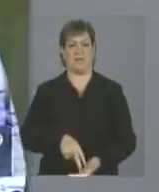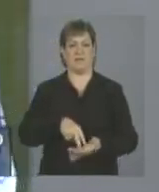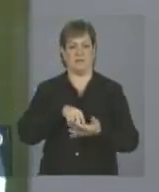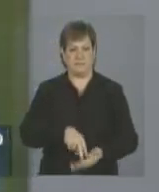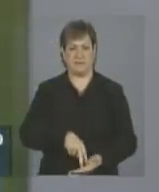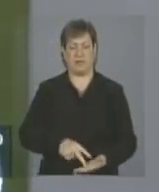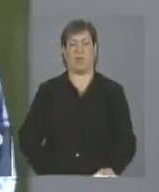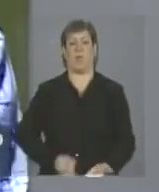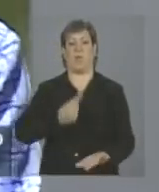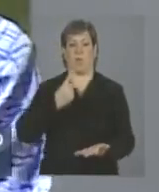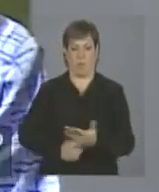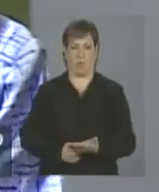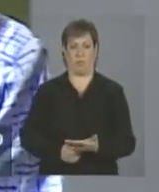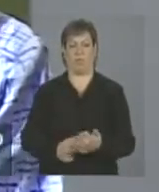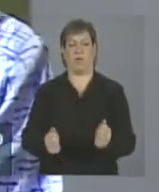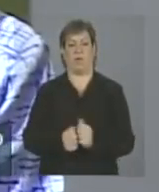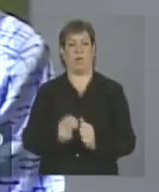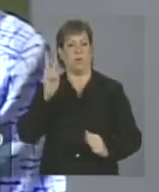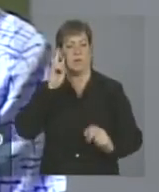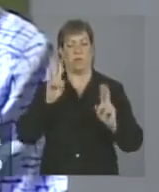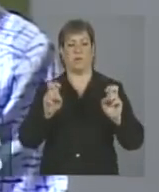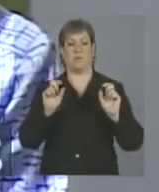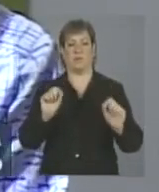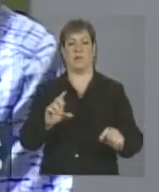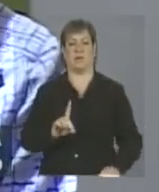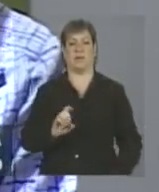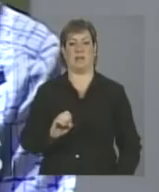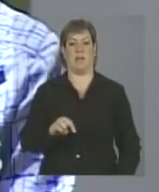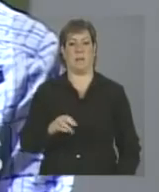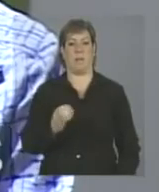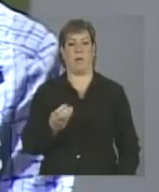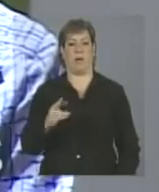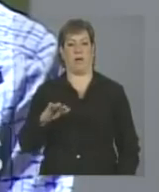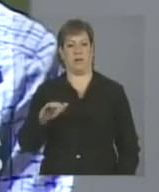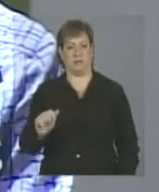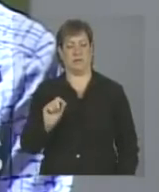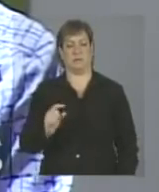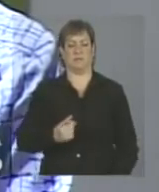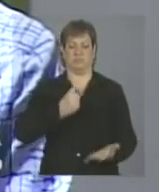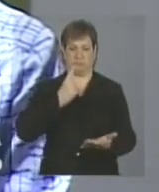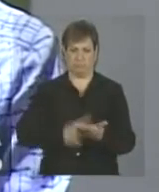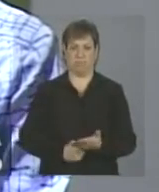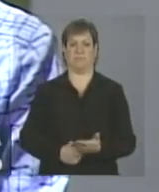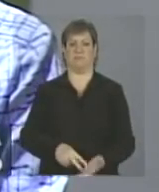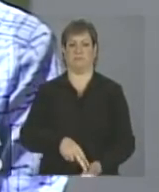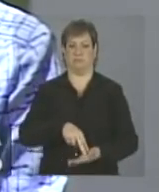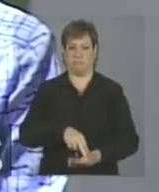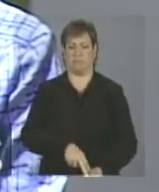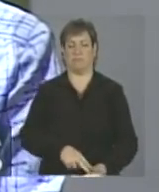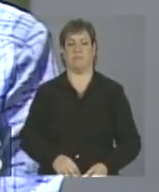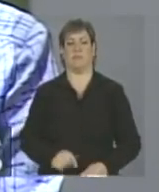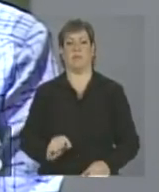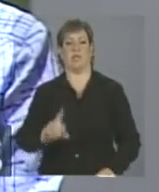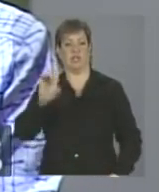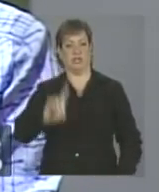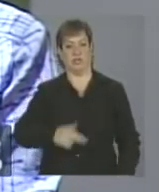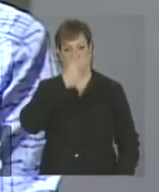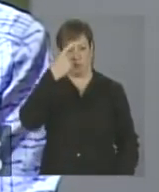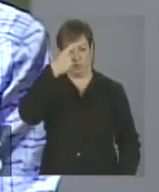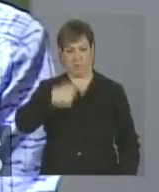firmemente comprometido com a questão da democracia, firmemente comprometido com os